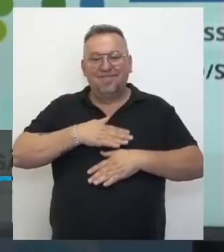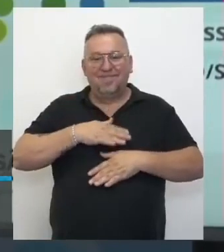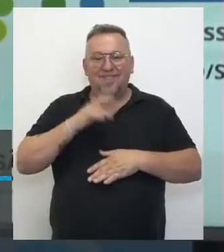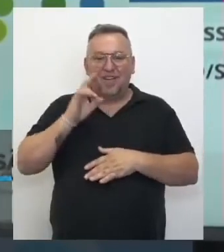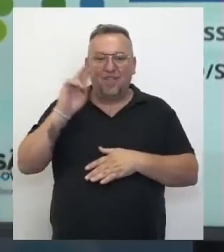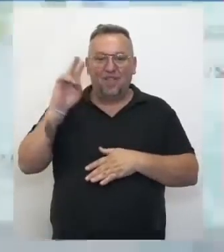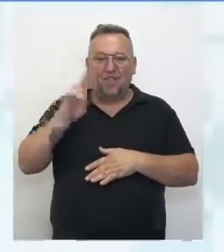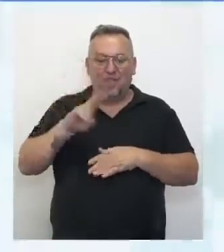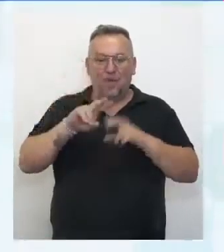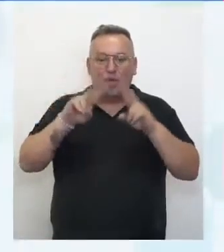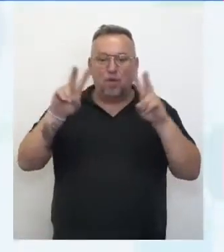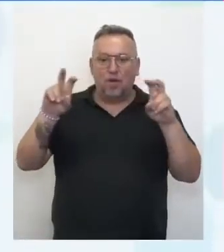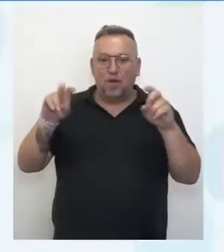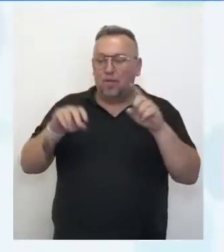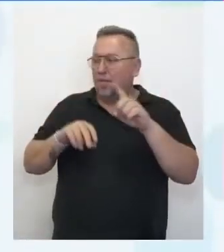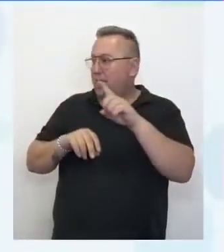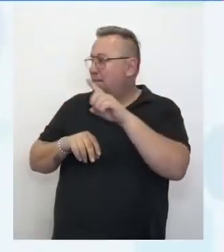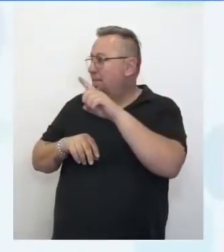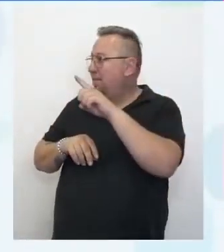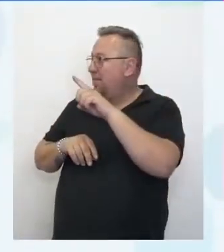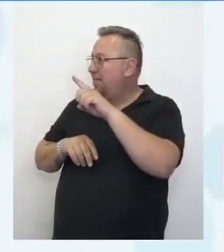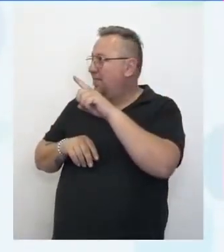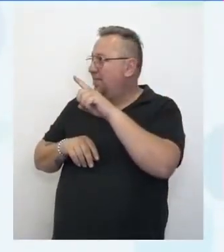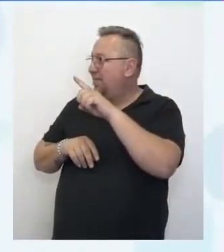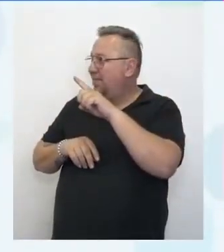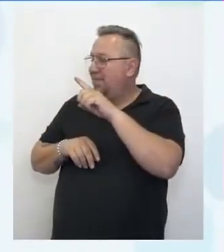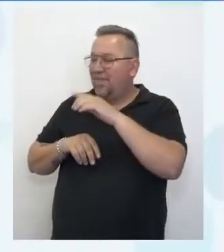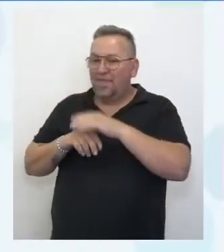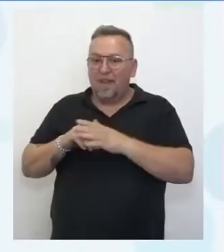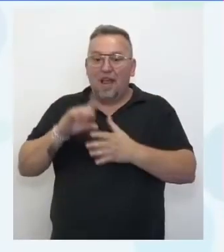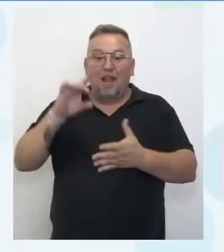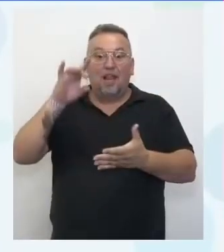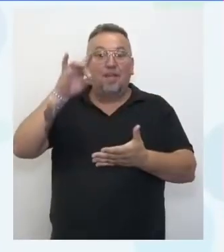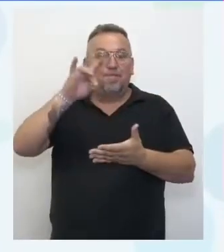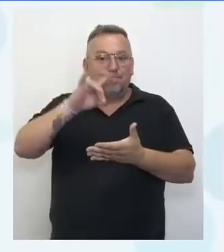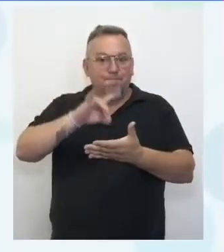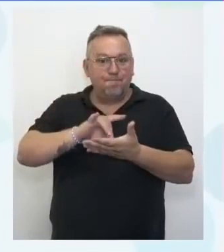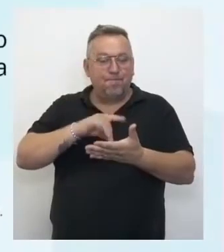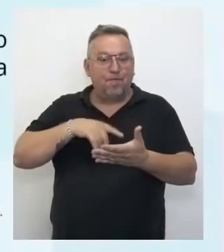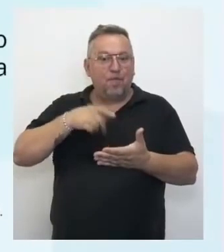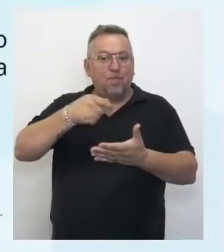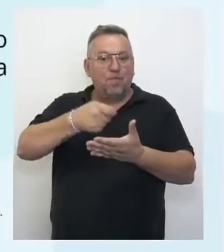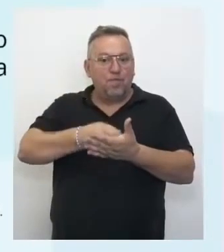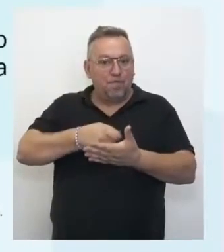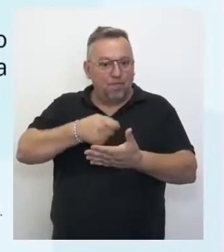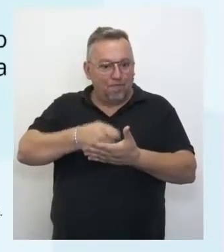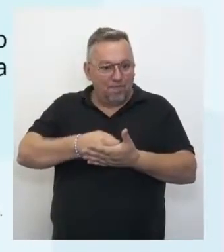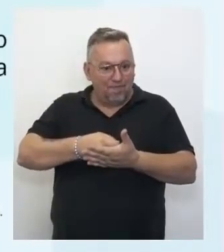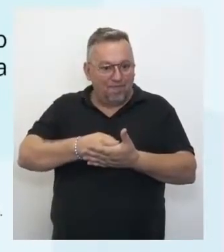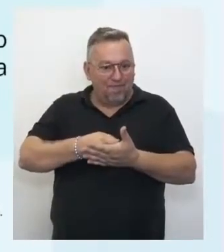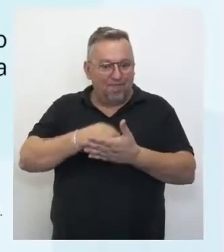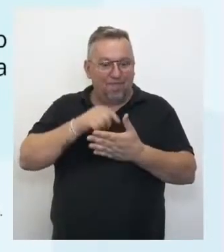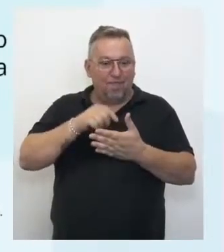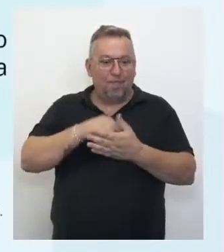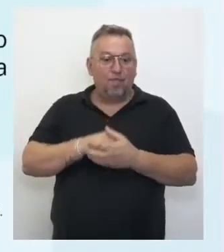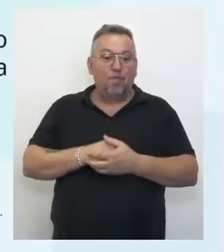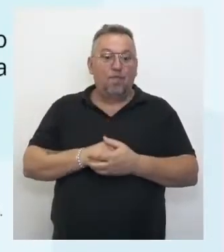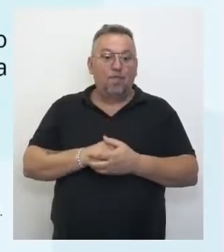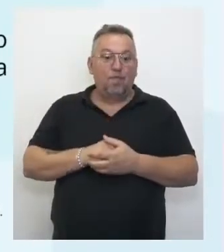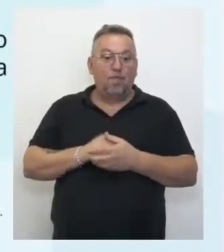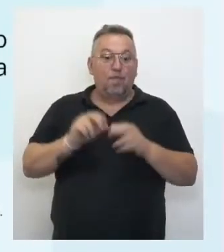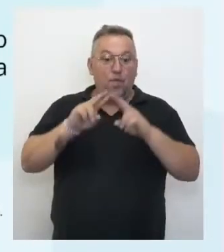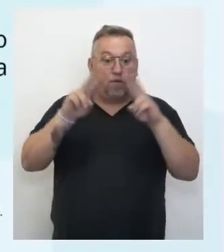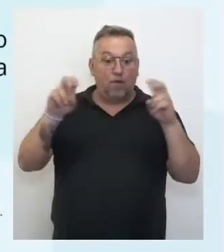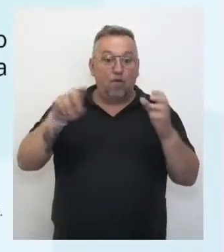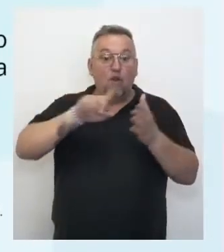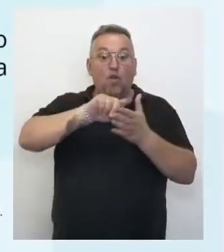então, para o tema da nossa aula. Legitimar e reivindicar. O tema da